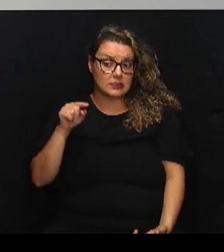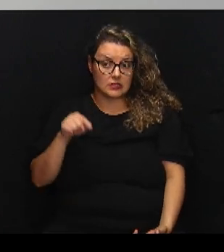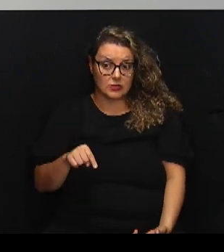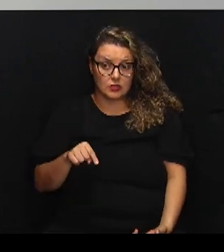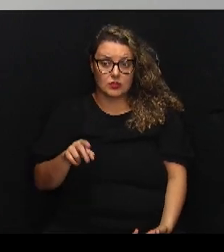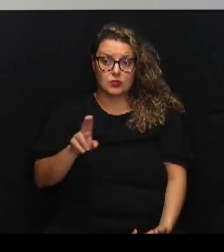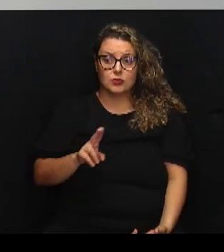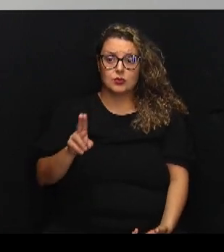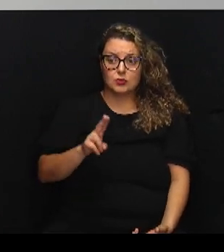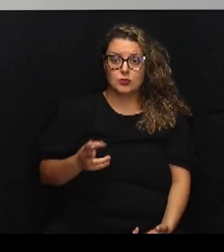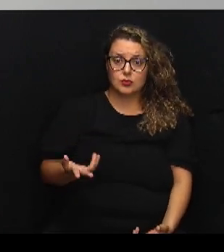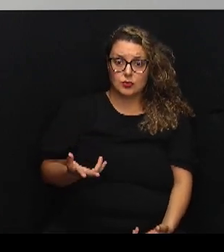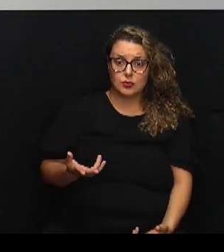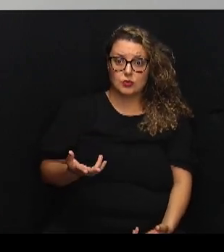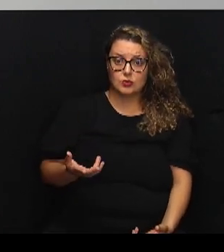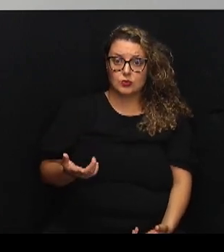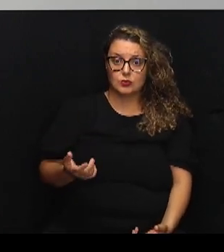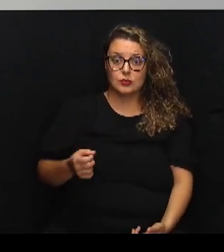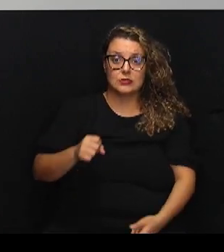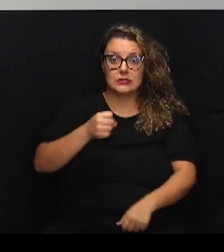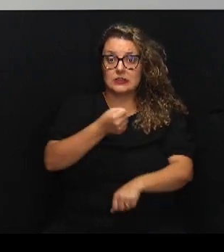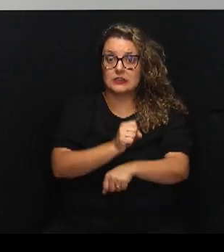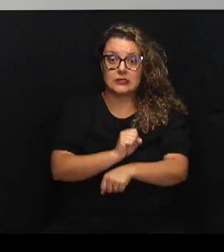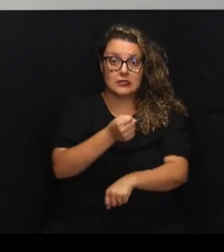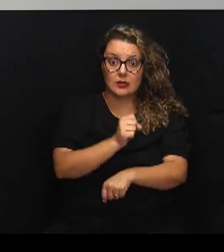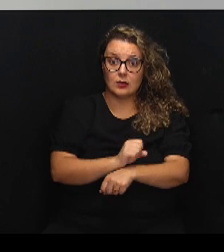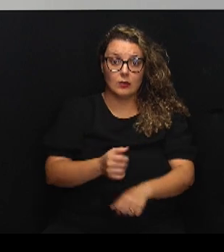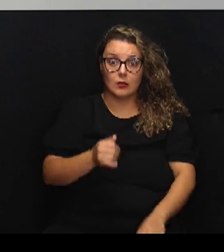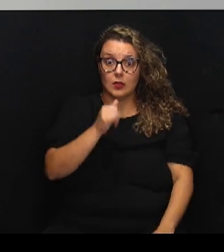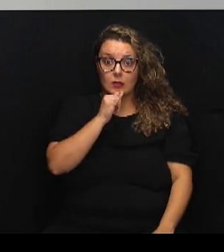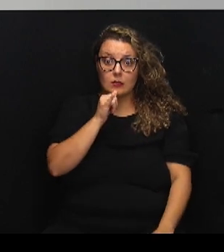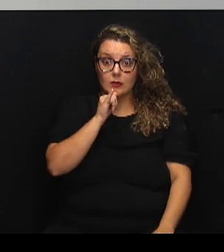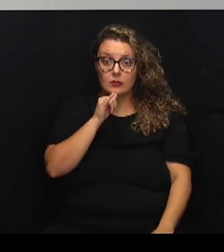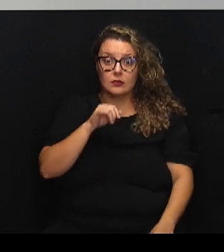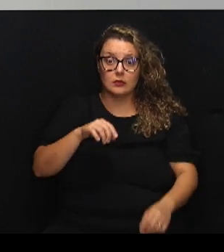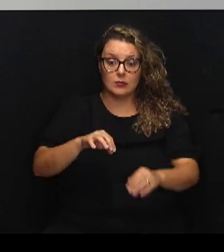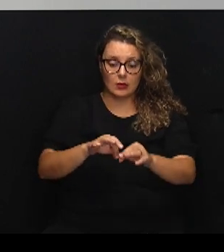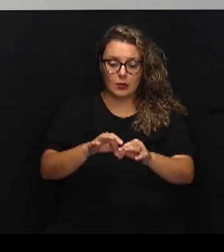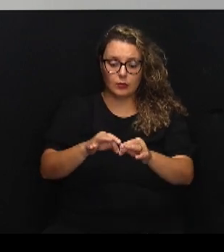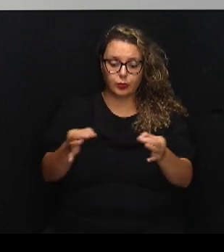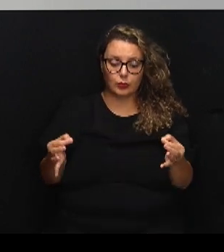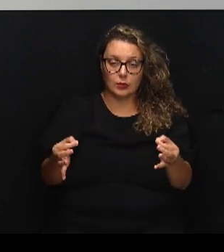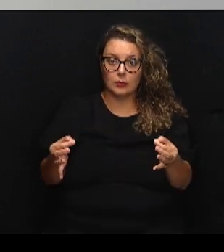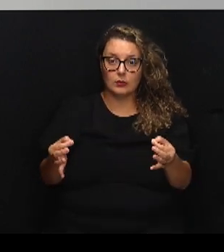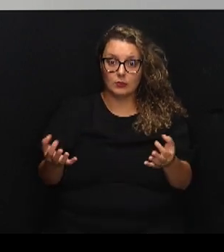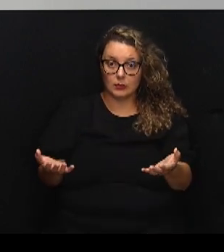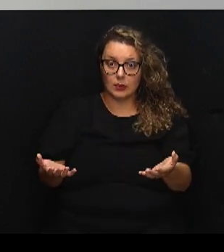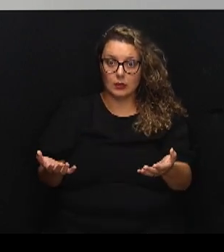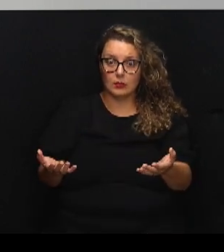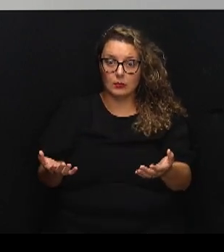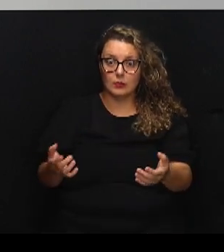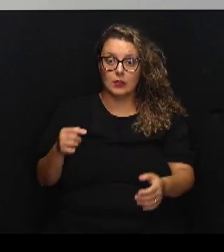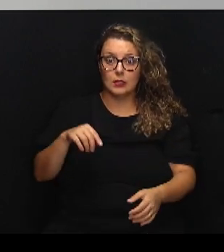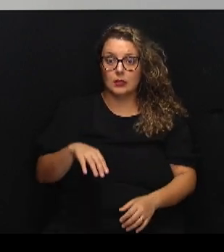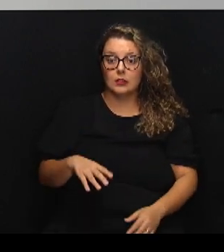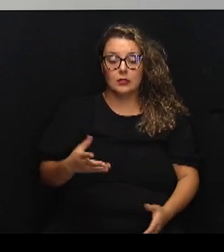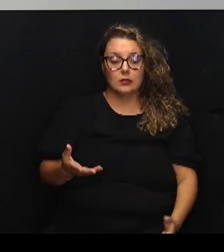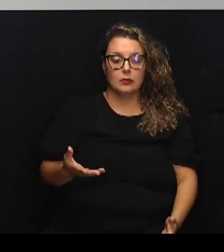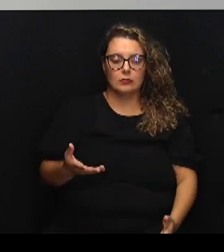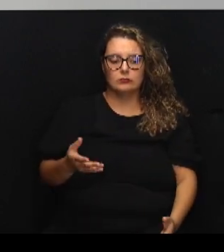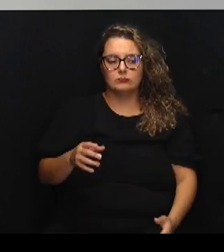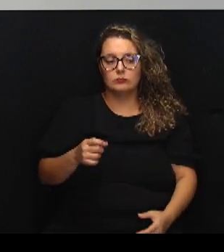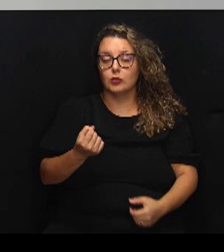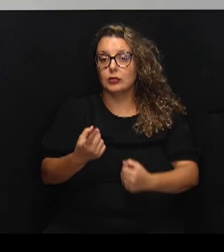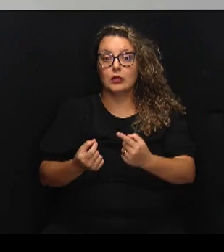essas aplicações, elas são utilizadas por segundos. Por exemplo, para você abrir uma embalagem, certo? Então